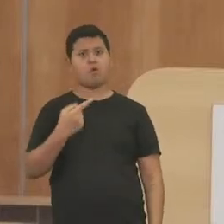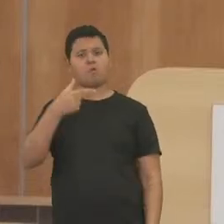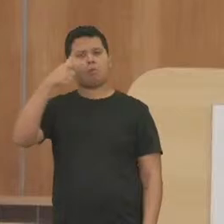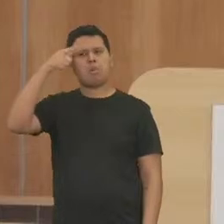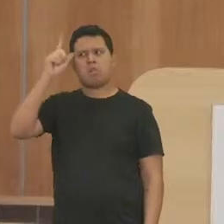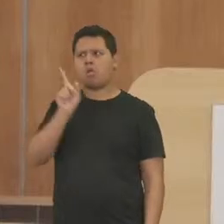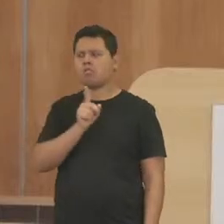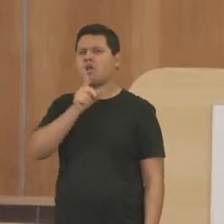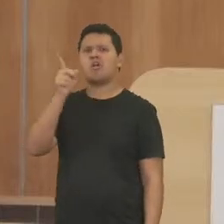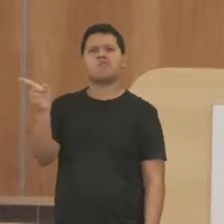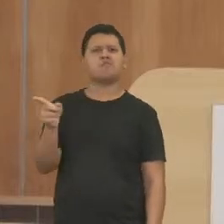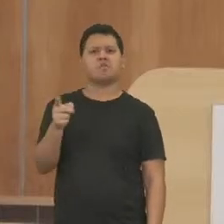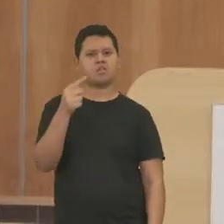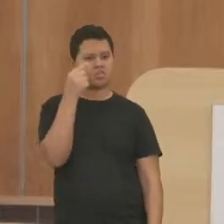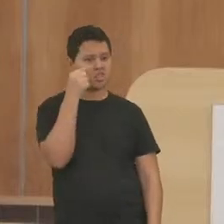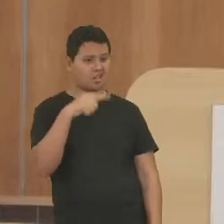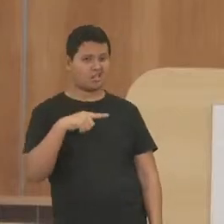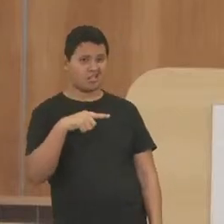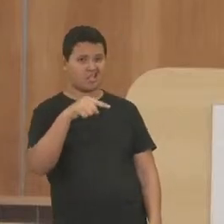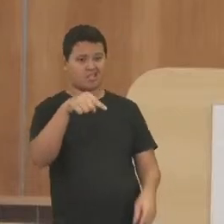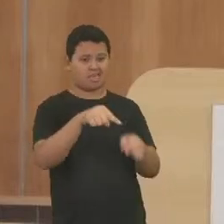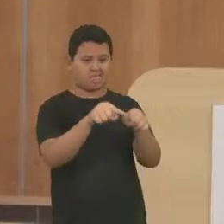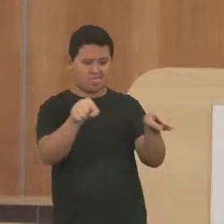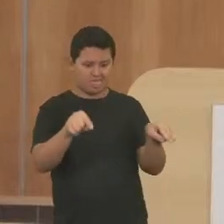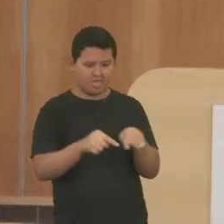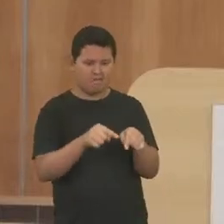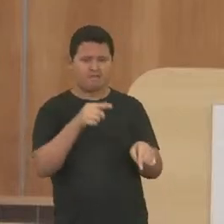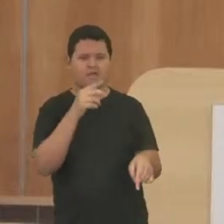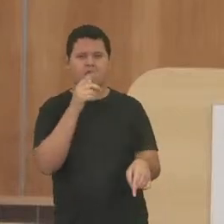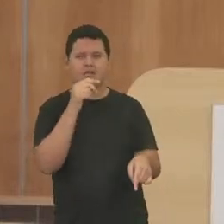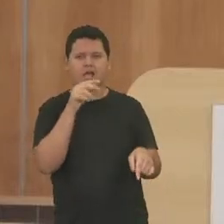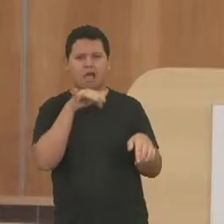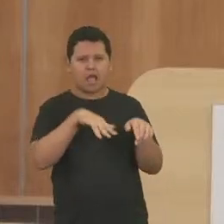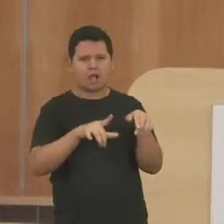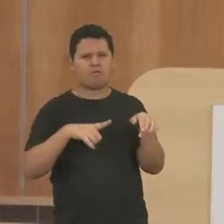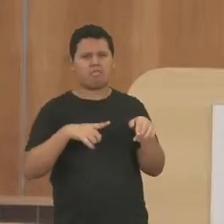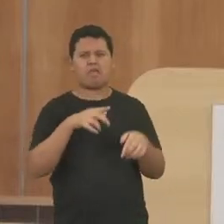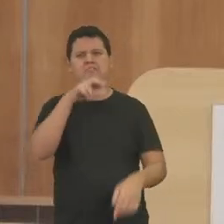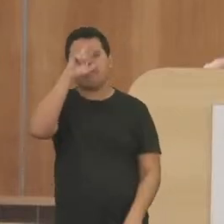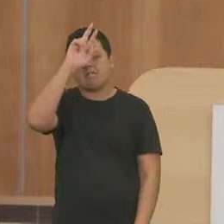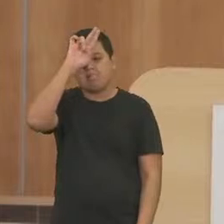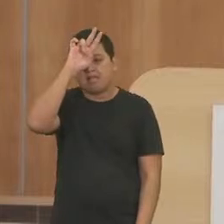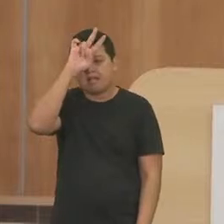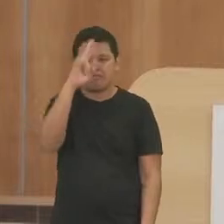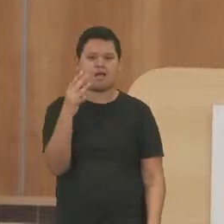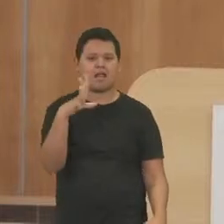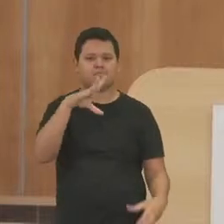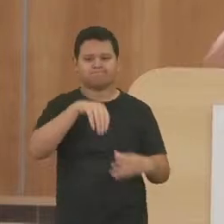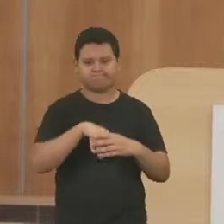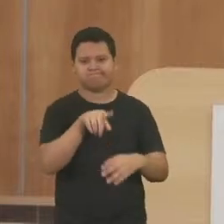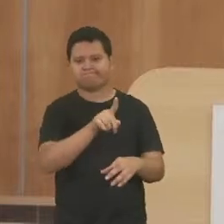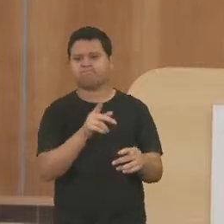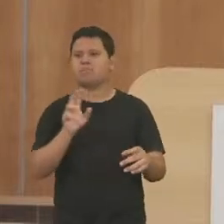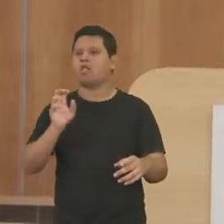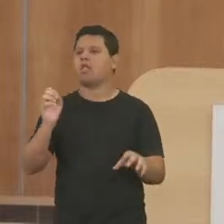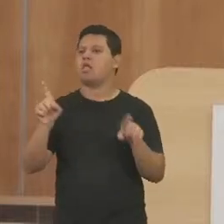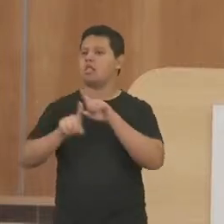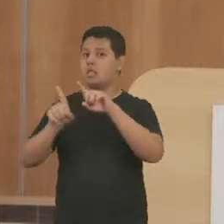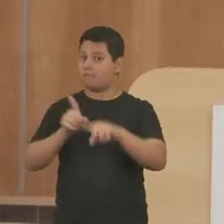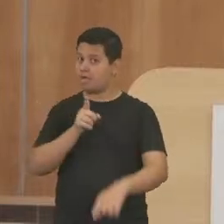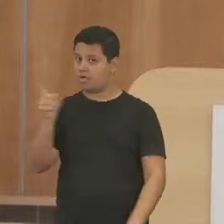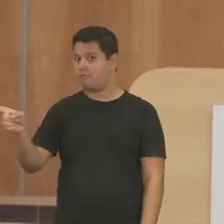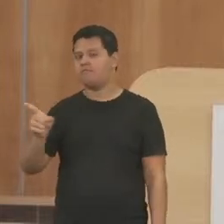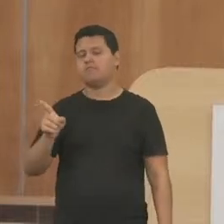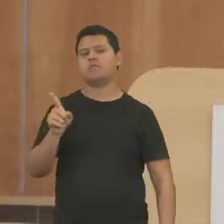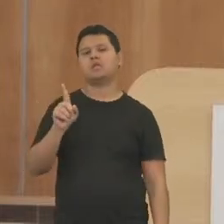Centro, tinha barata nas piscinas que estão fechadas. Convido você, por exemplo, a percorrer lá o Veranejal, onde tive